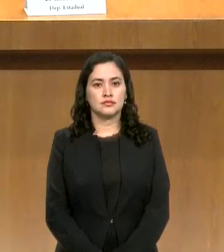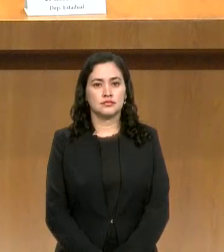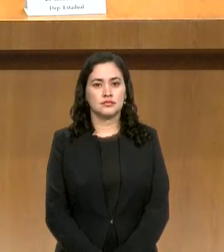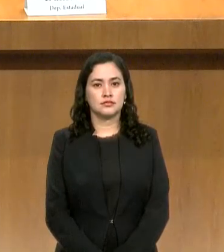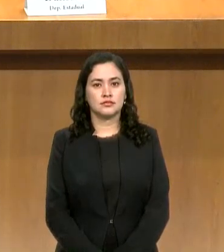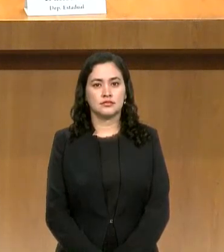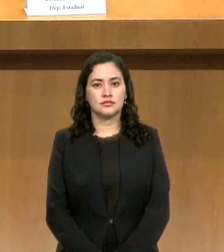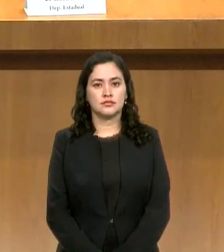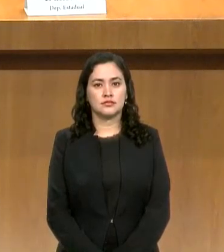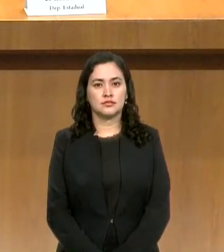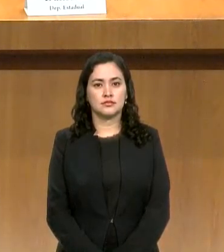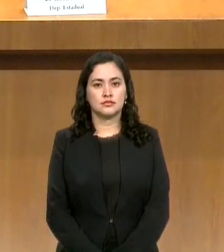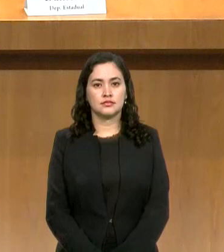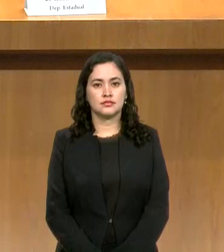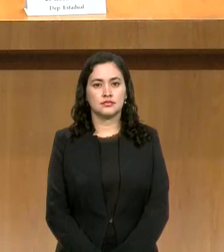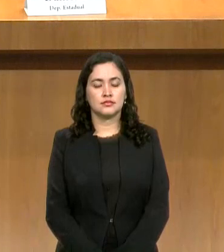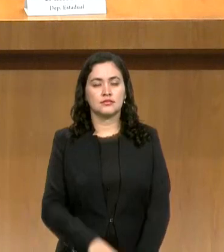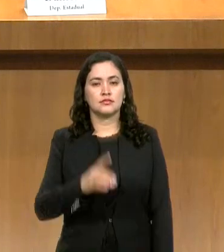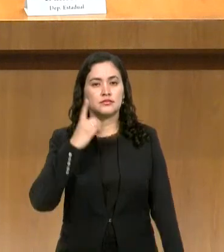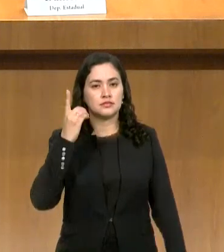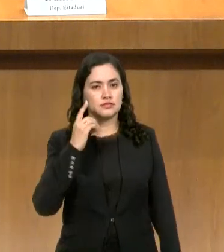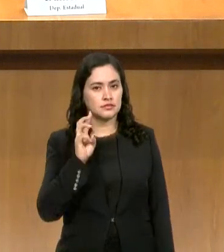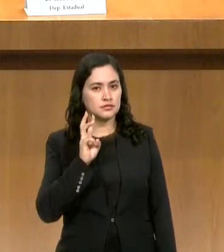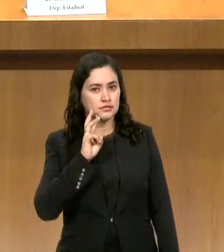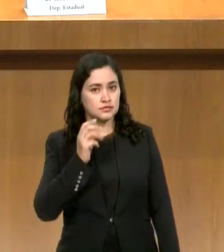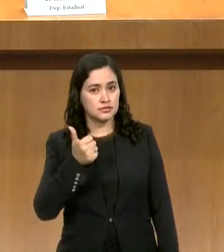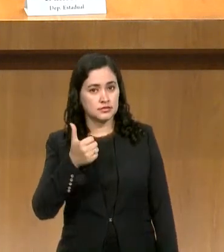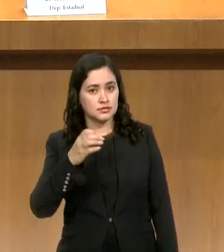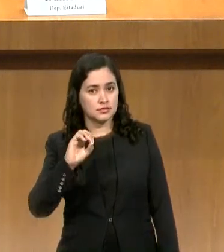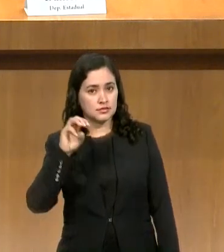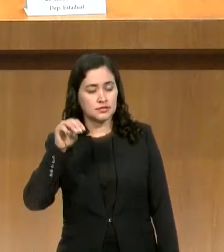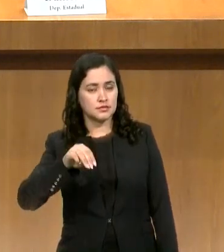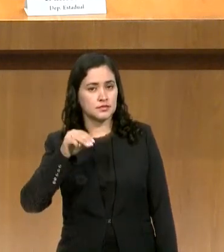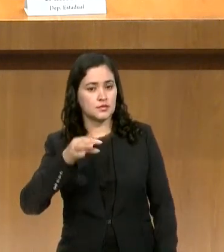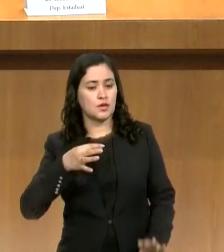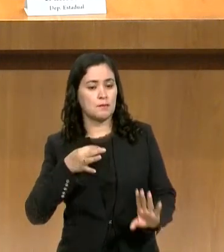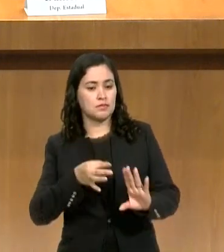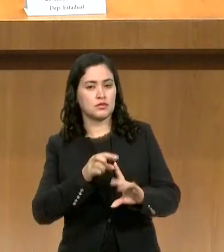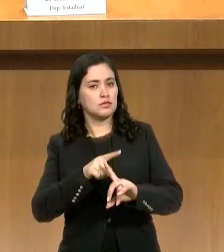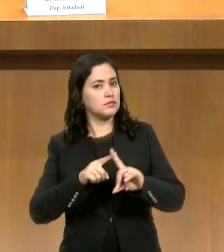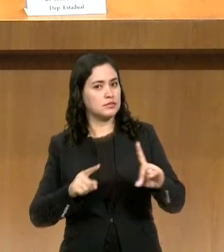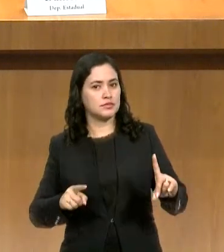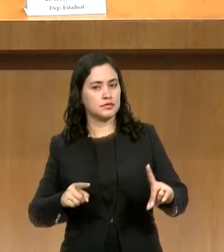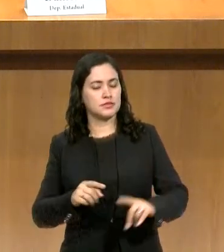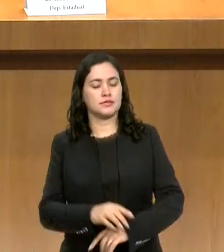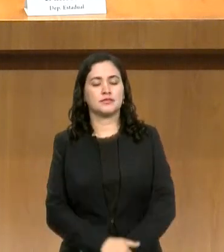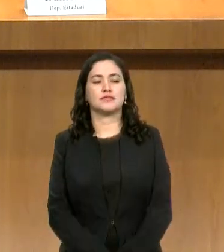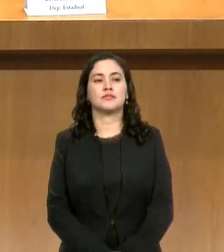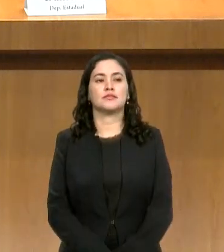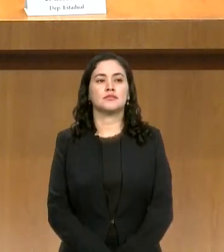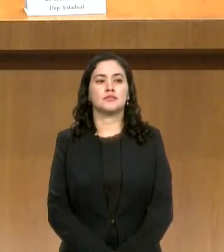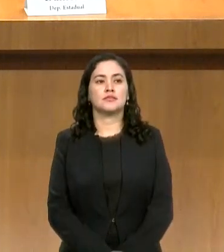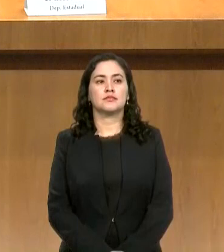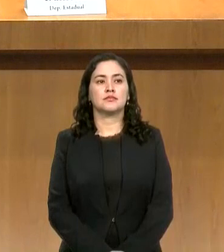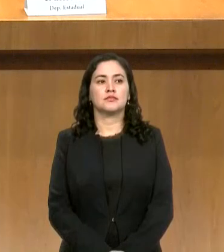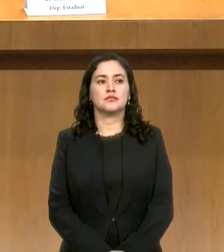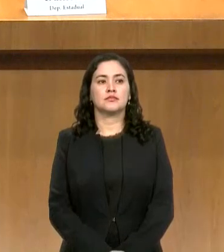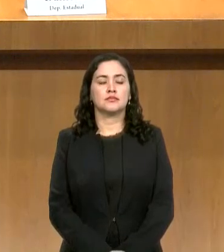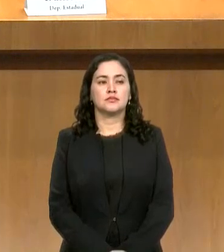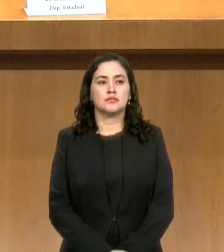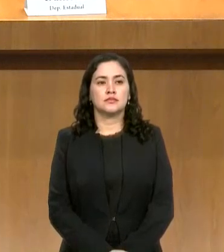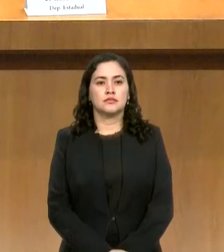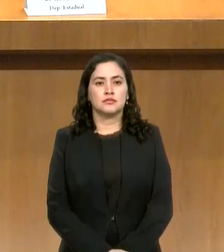Deputado Wellington, 10 minutos sem a parte. Presidente, questão de ordem, por gentileza. Deputado Wellington, rapidinho. Com a parte,